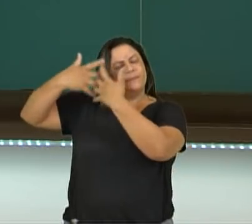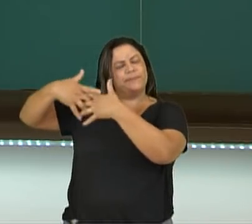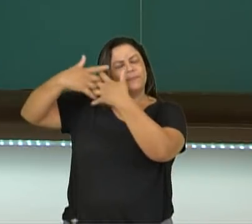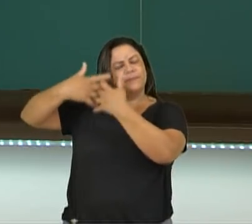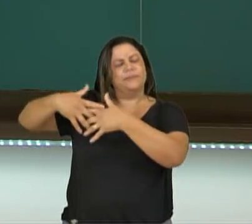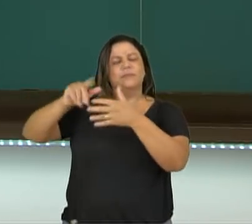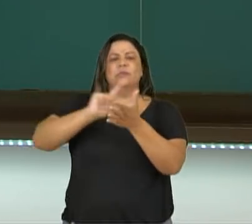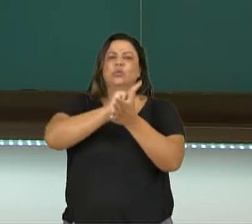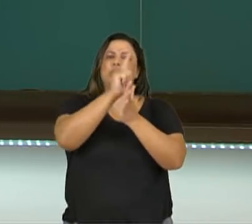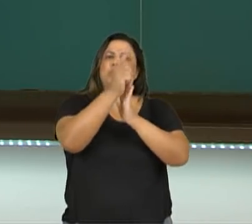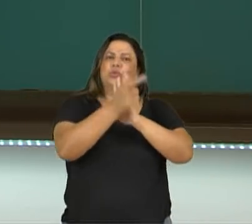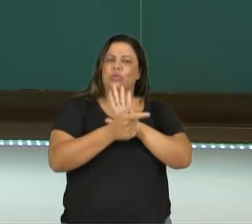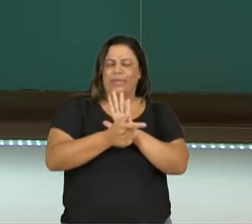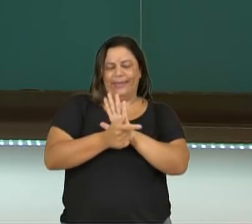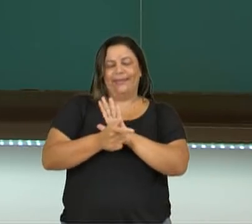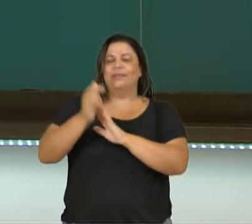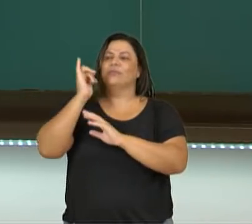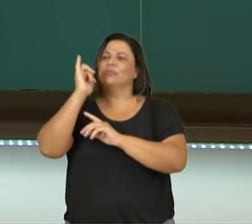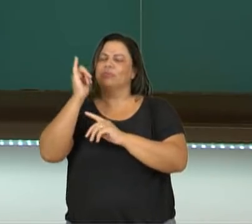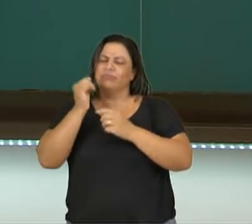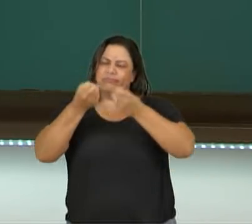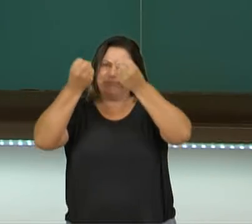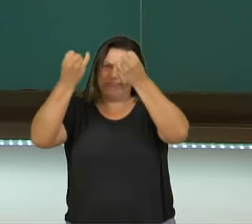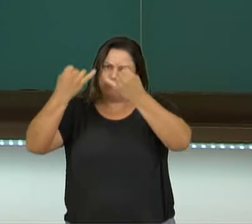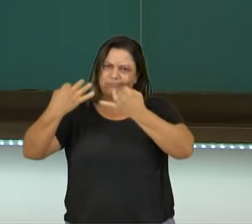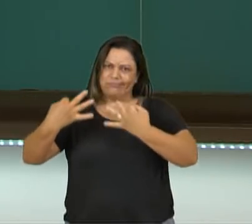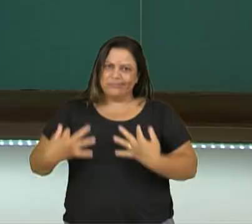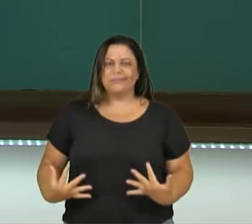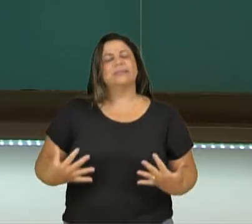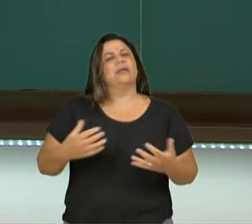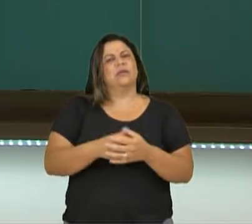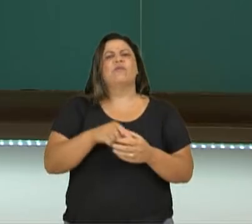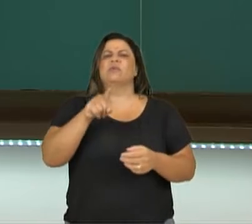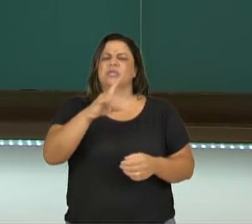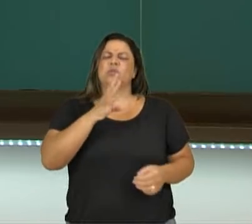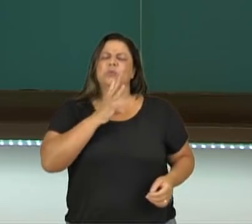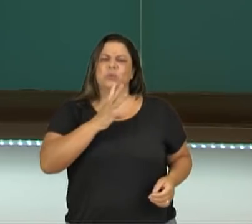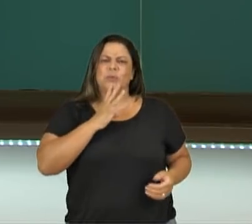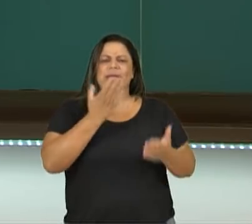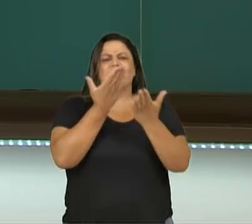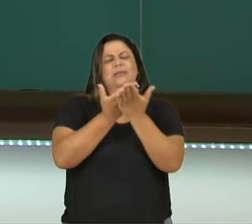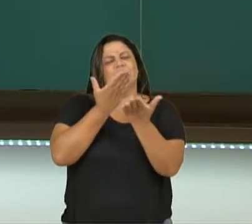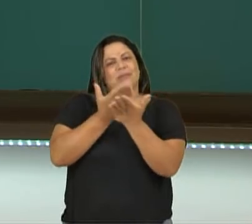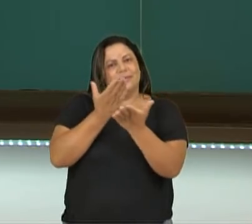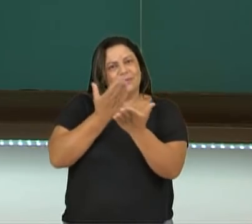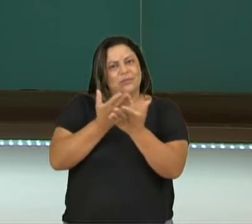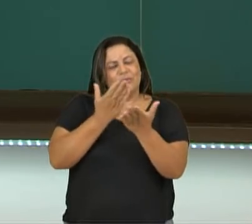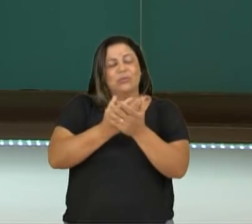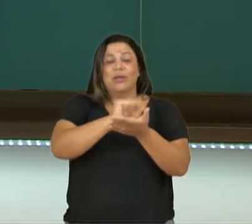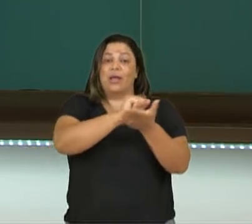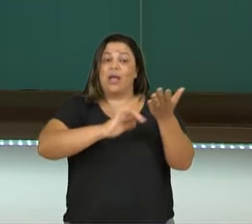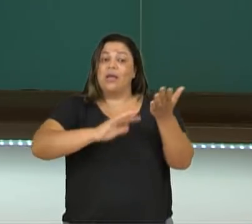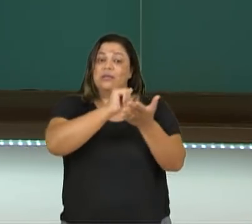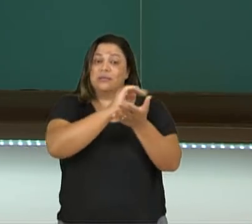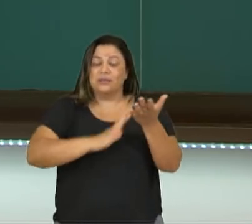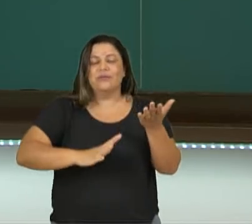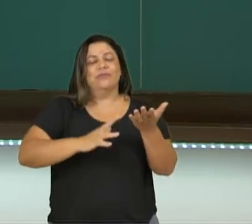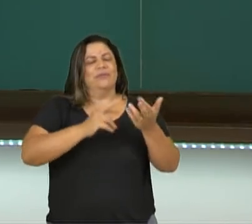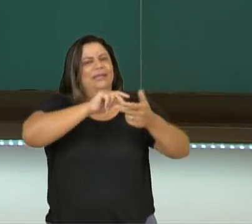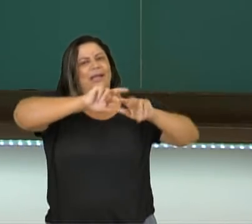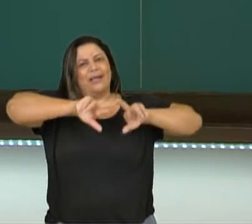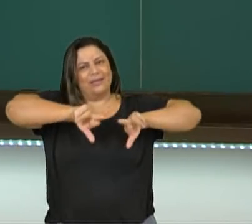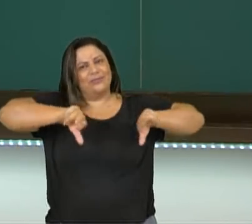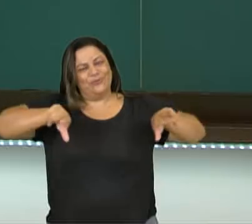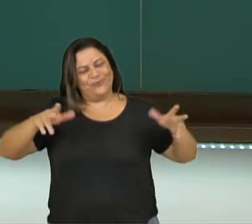que vocês provavelmente conhecem, já ouviram falar, já estudaram, né? Já fizeram aí várias atividades de interpretação